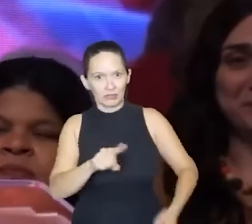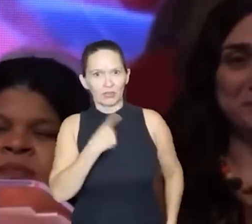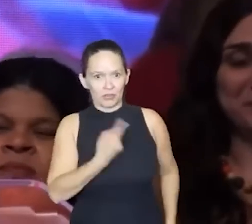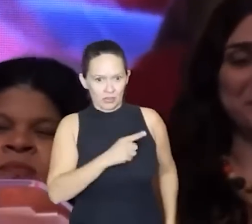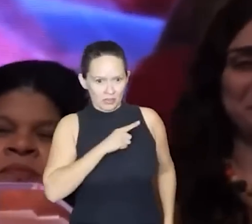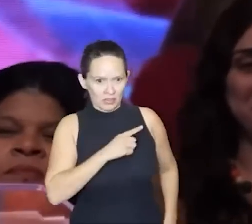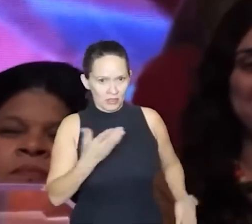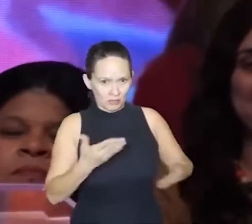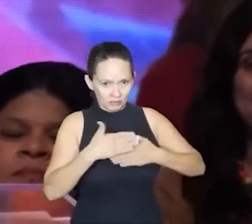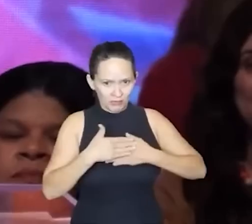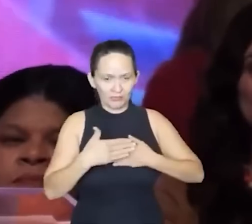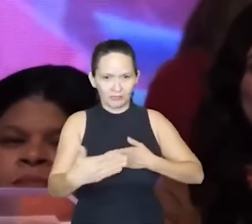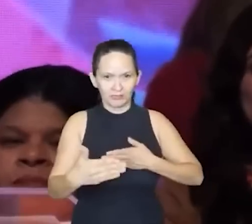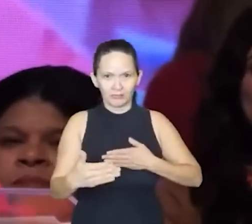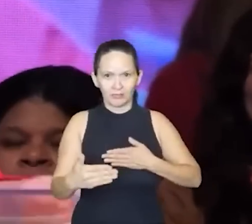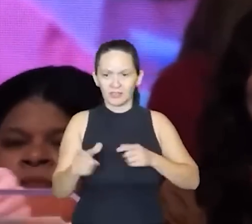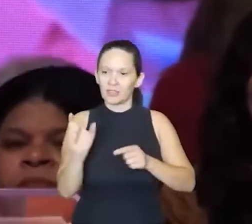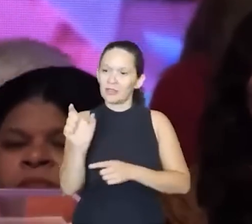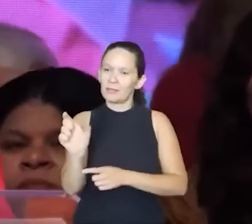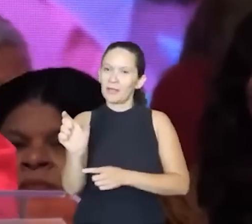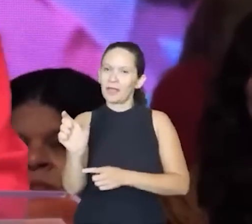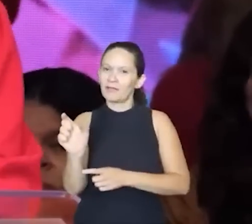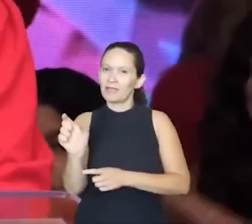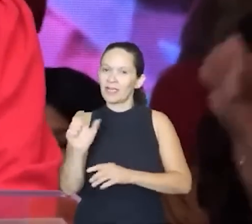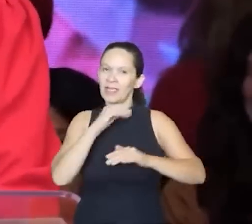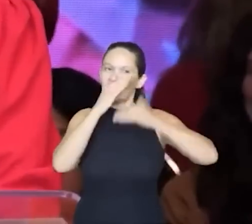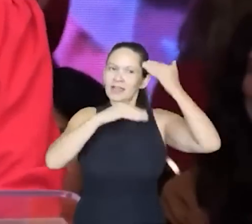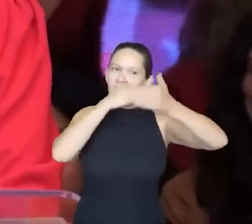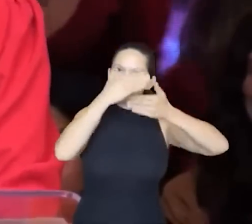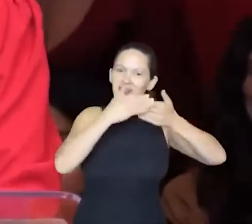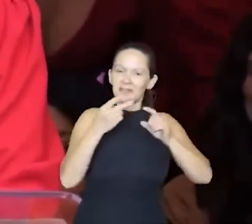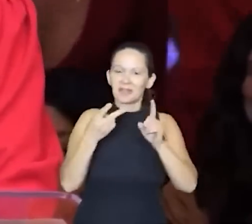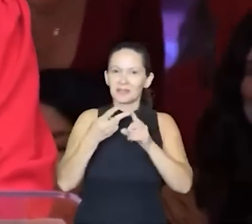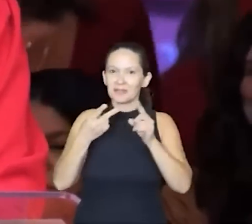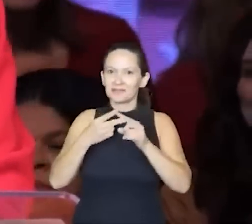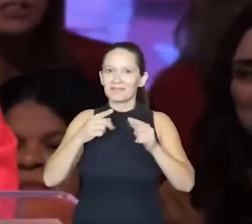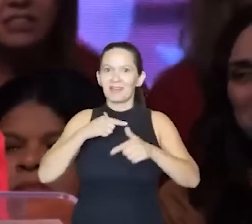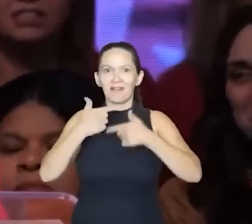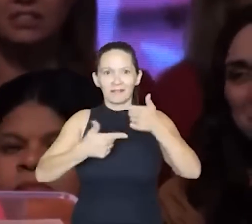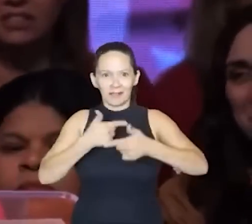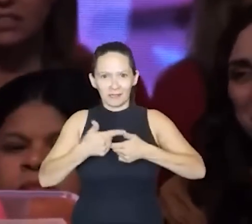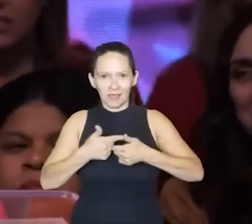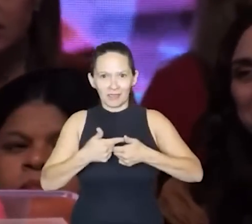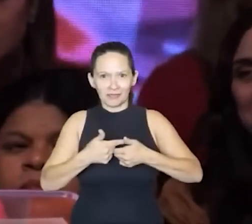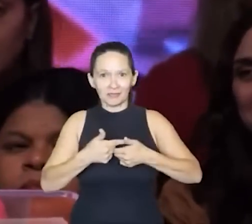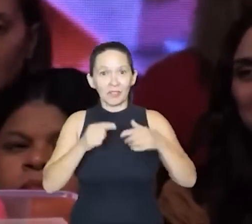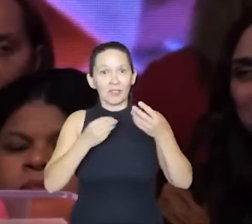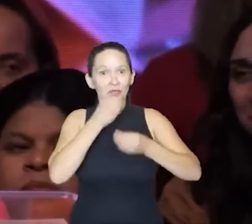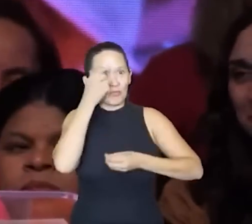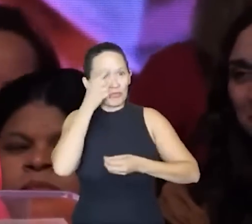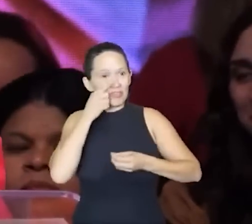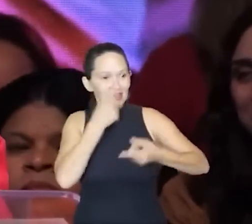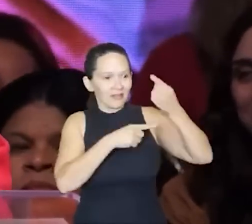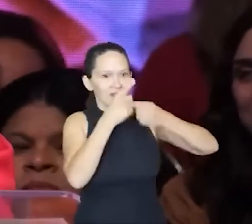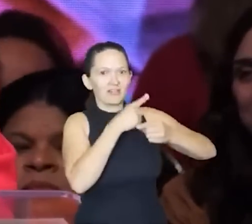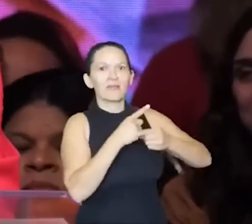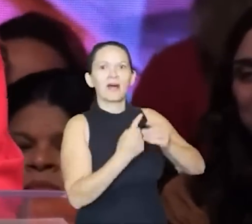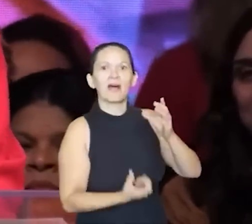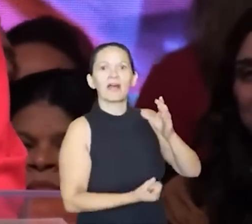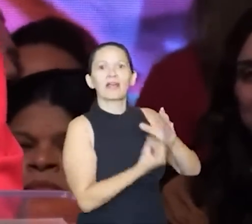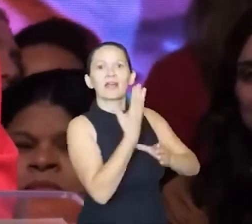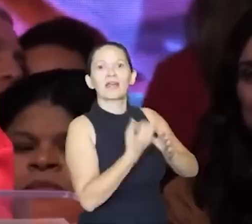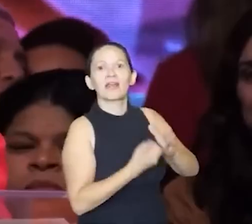nós: crescimento e empregos. Elas se desdobram em políticas de geração de renda e